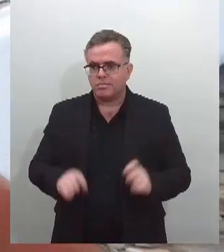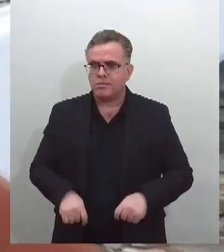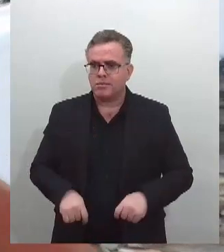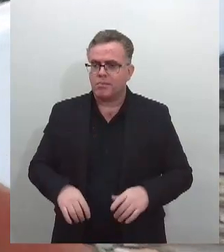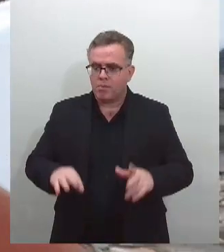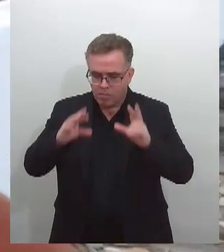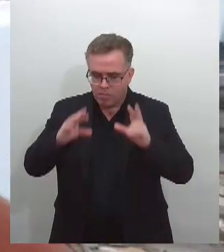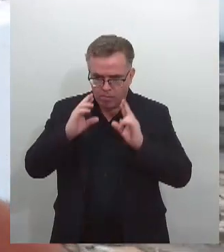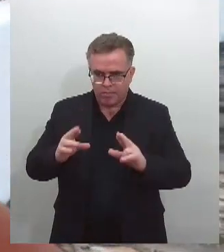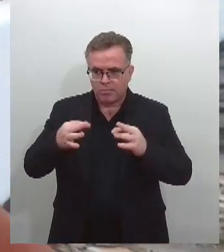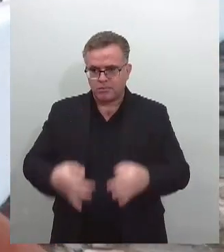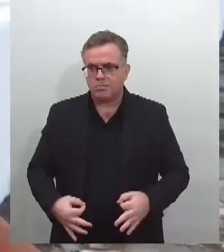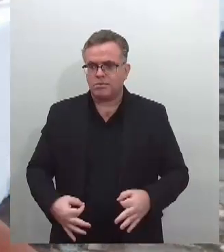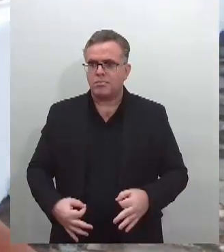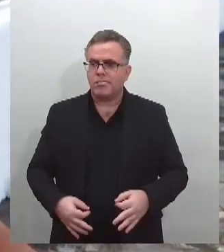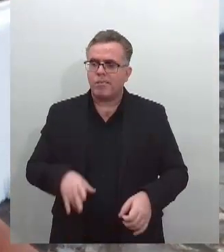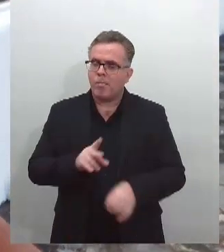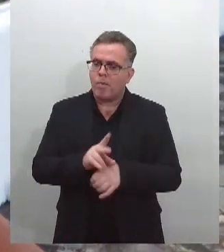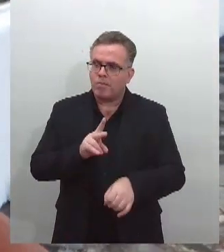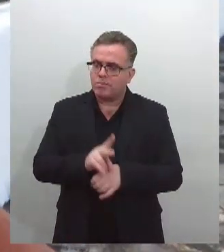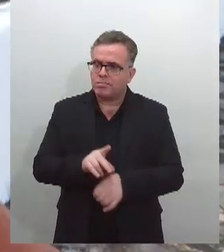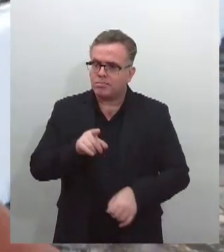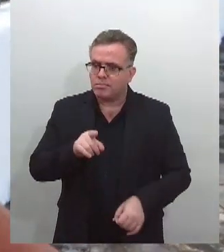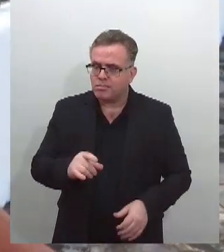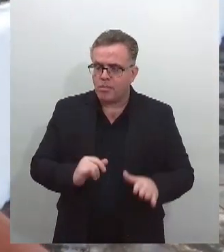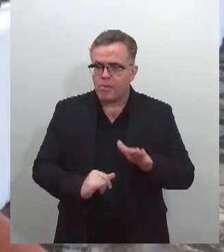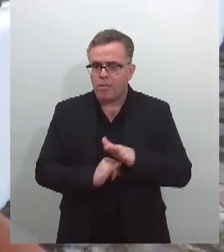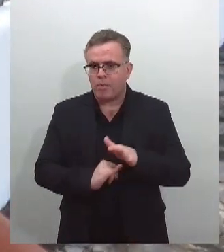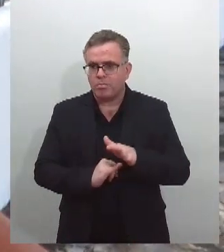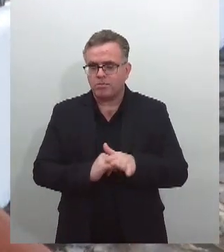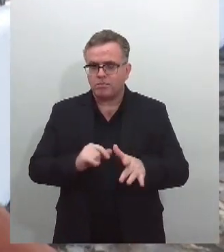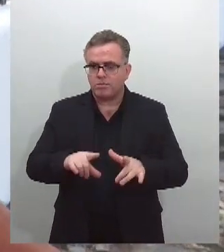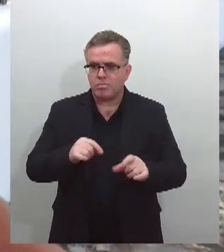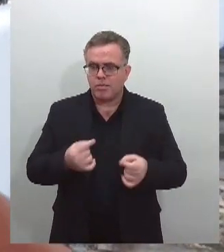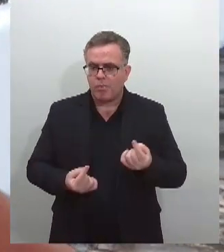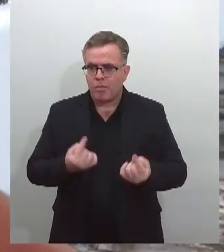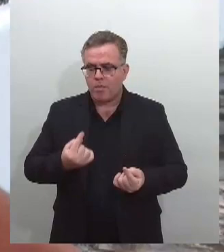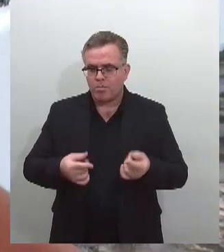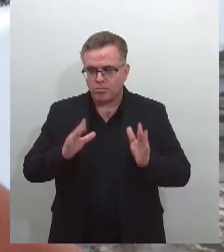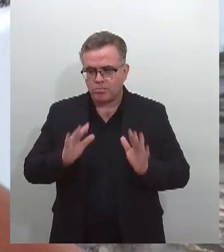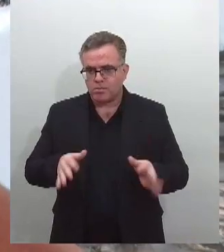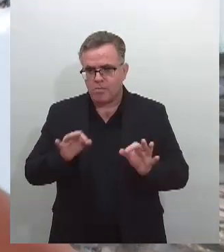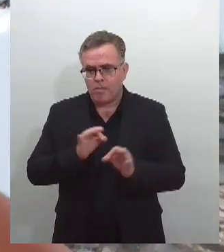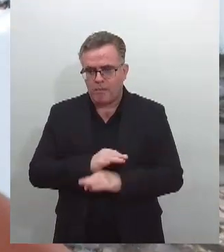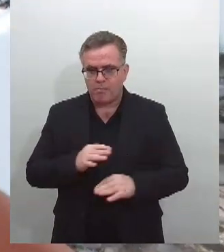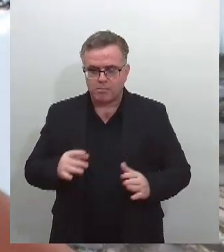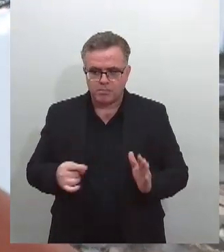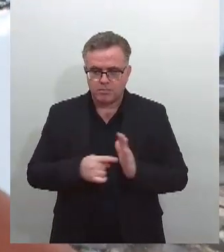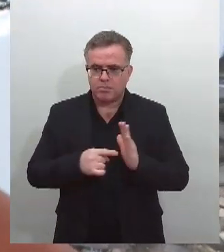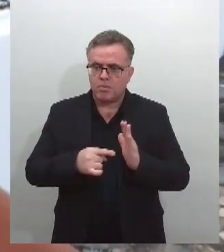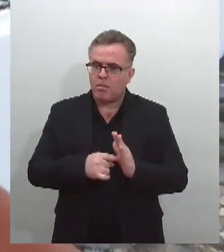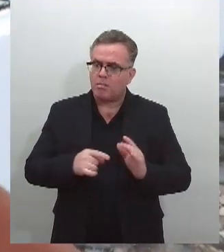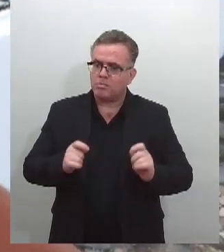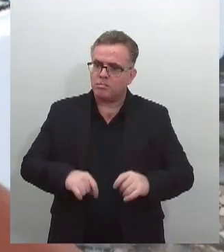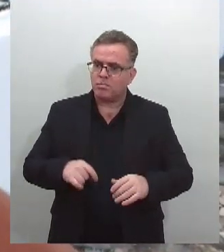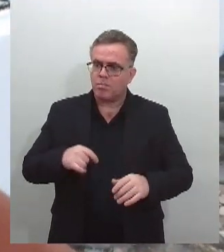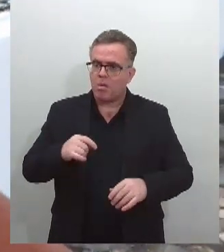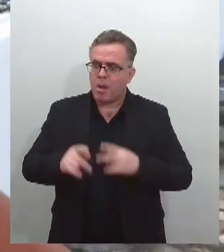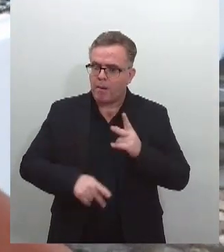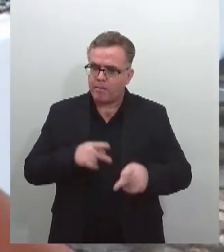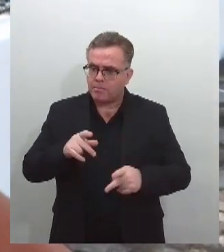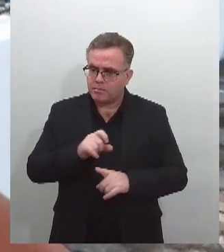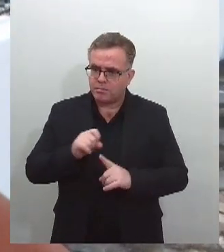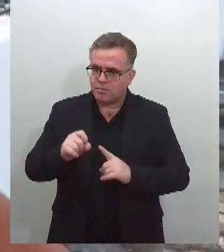por essas instituições, mas elas foram escolhidas, elas foram indicadas pela sociedade, como instituições têm contribuído